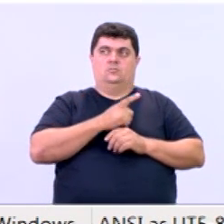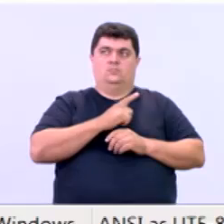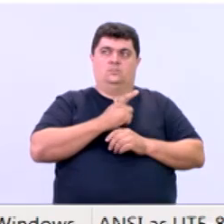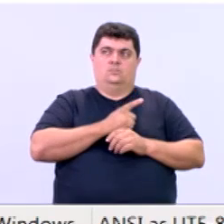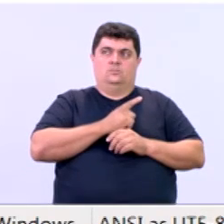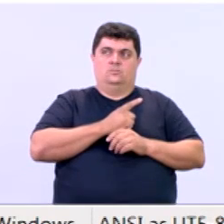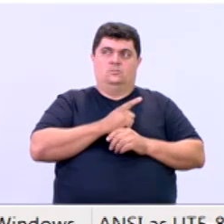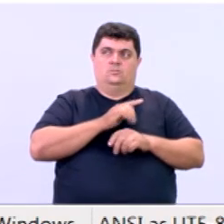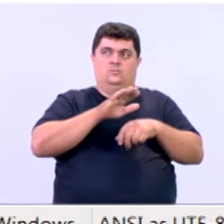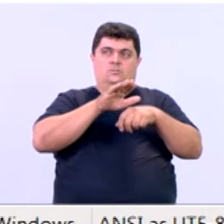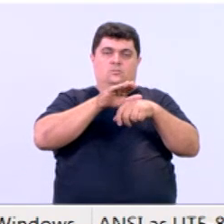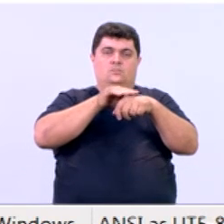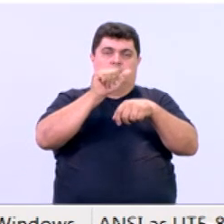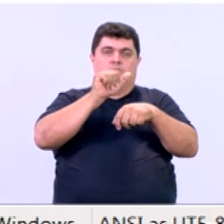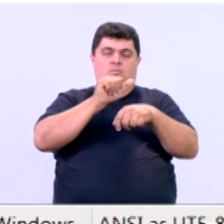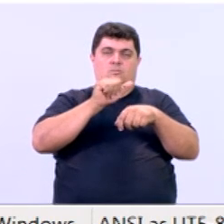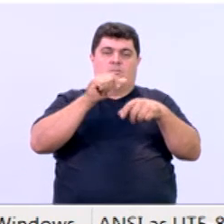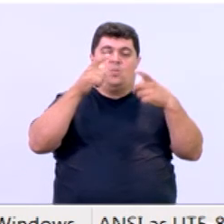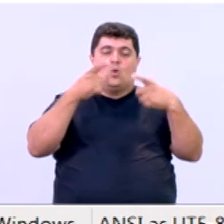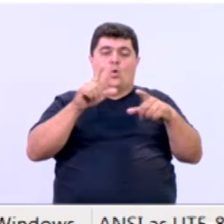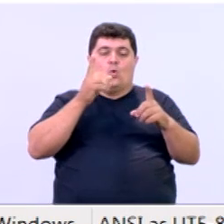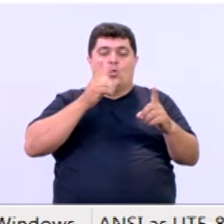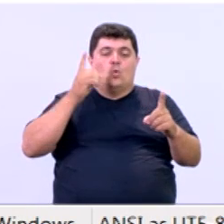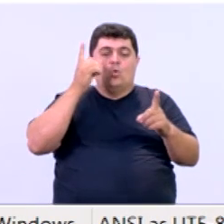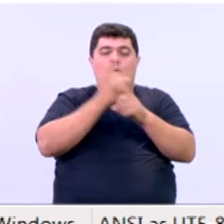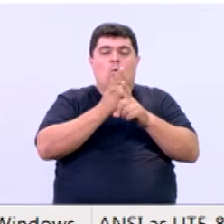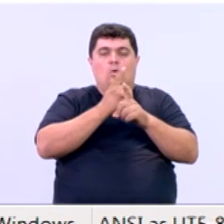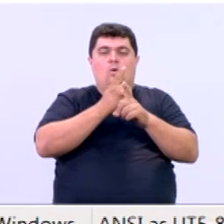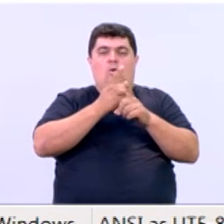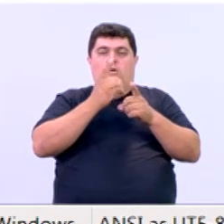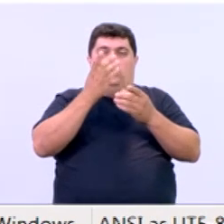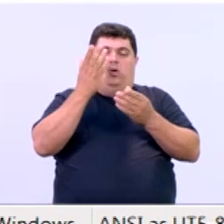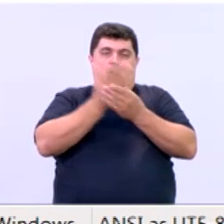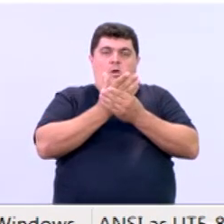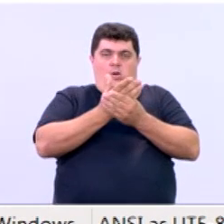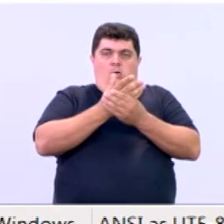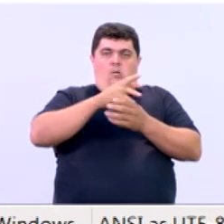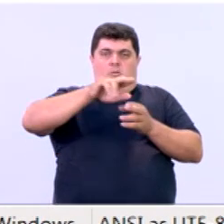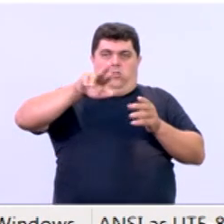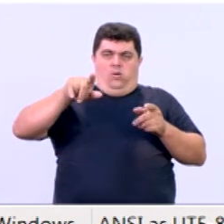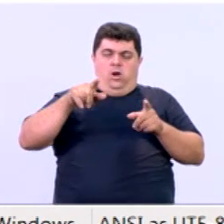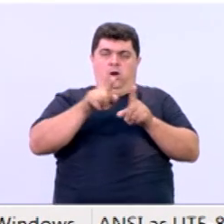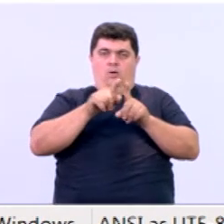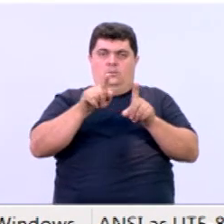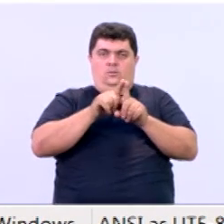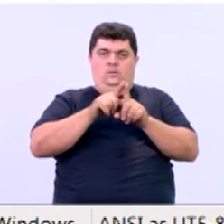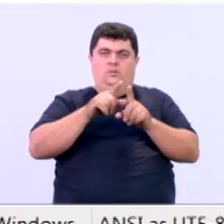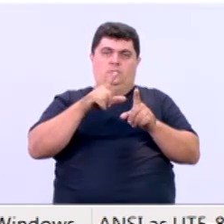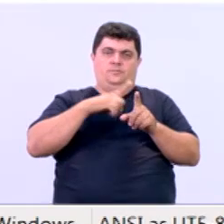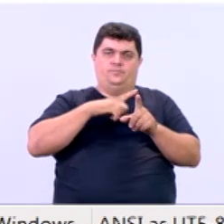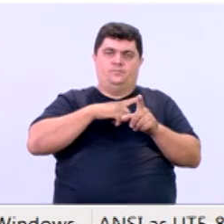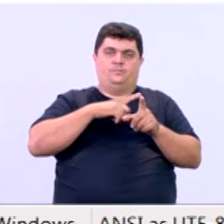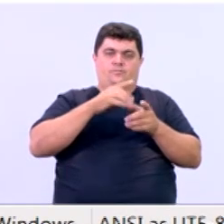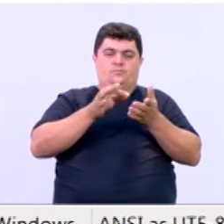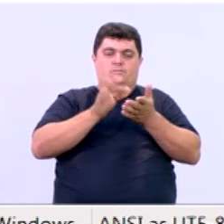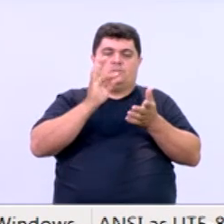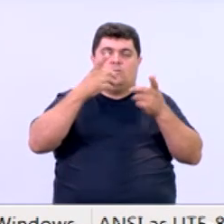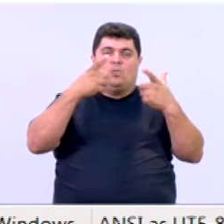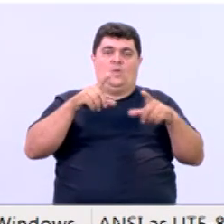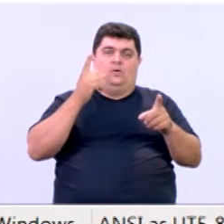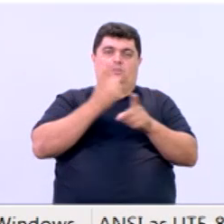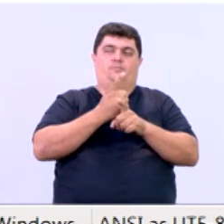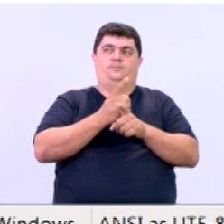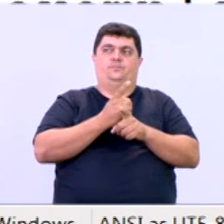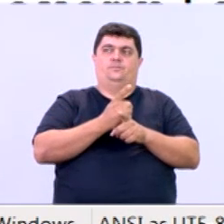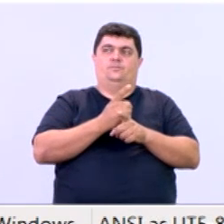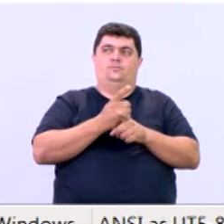a chamada do link da página de estilo e a chamada do JavaScript.